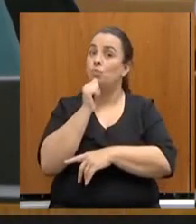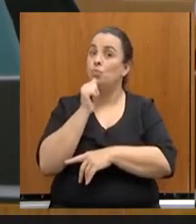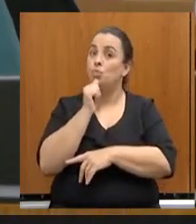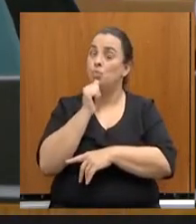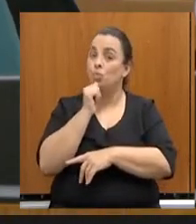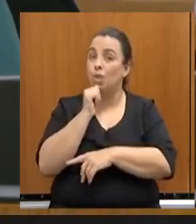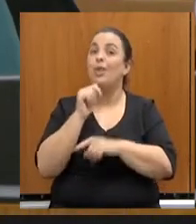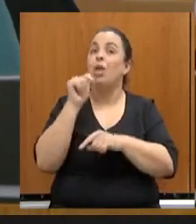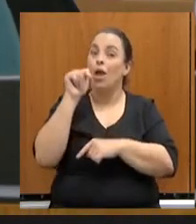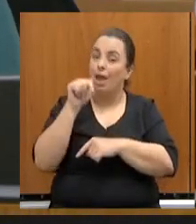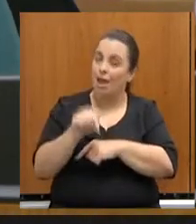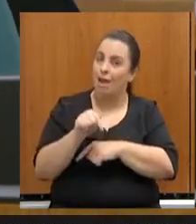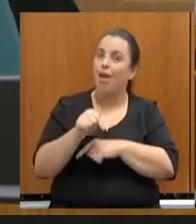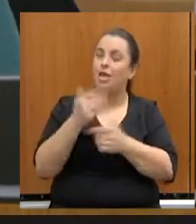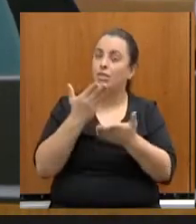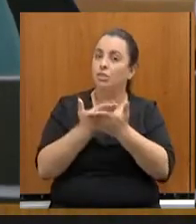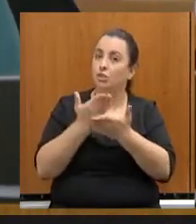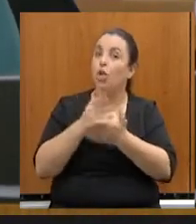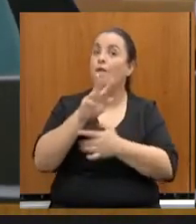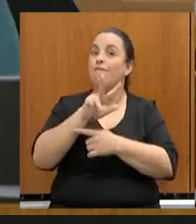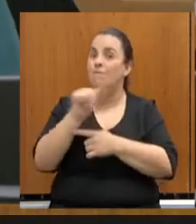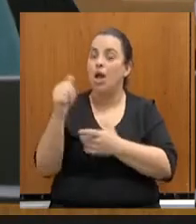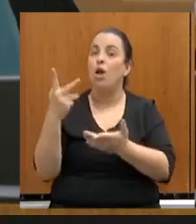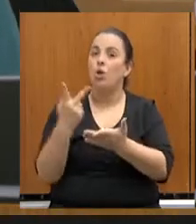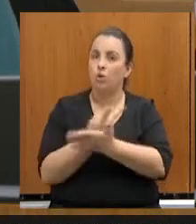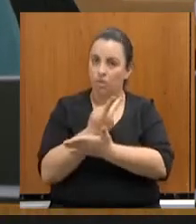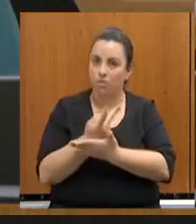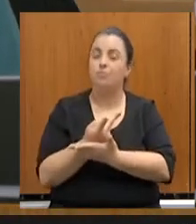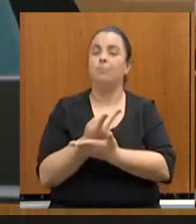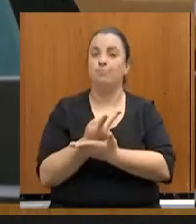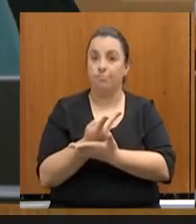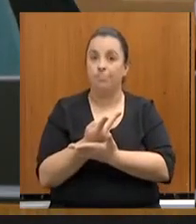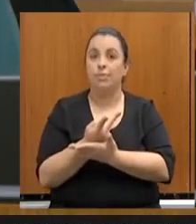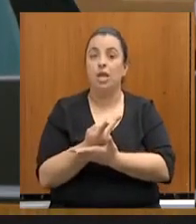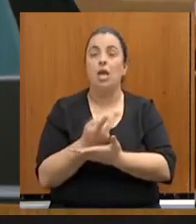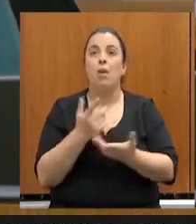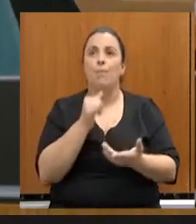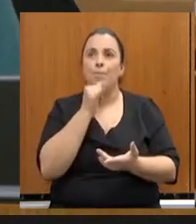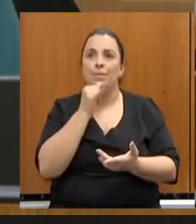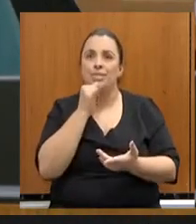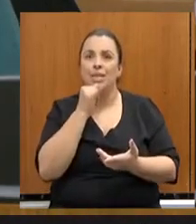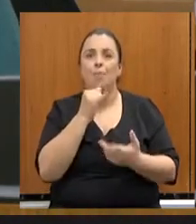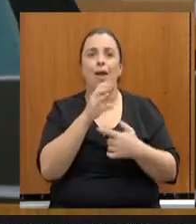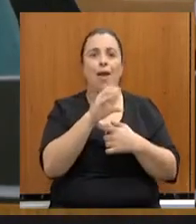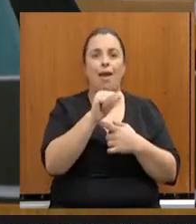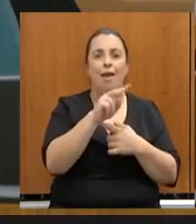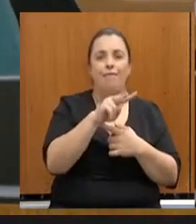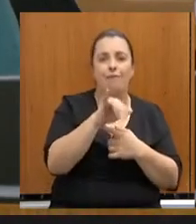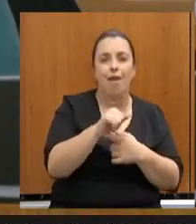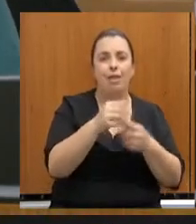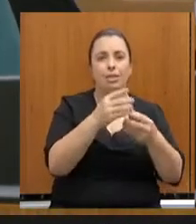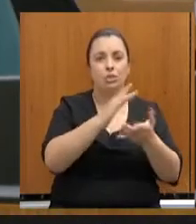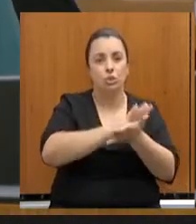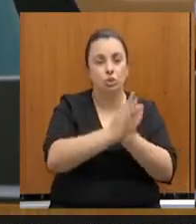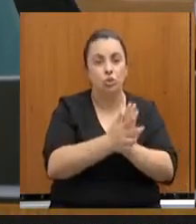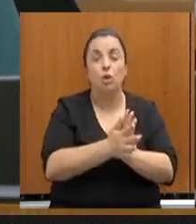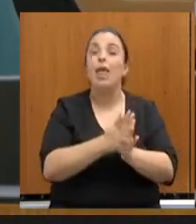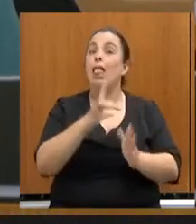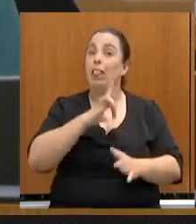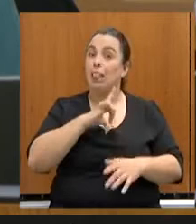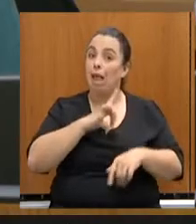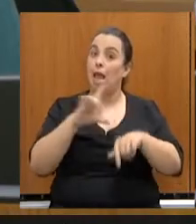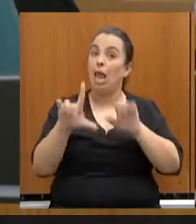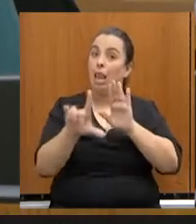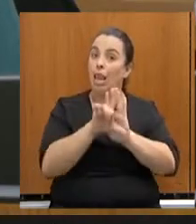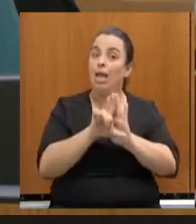deverá ser feito em relação à existência de cavidade de cavernas nós temos legislações específicas para isso também é